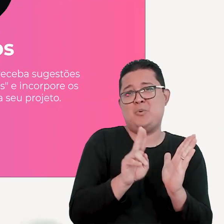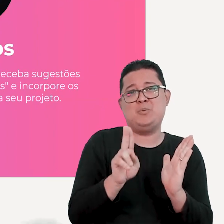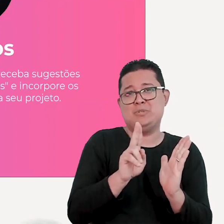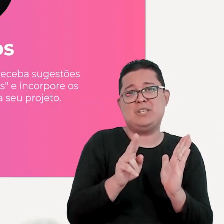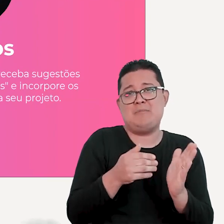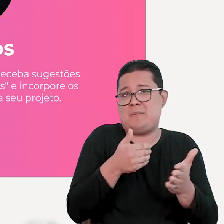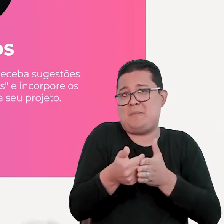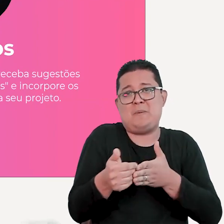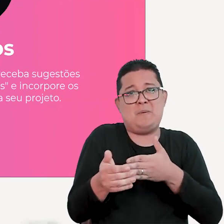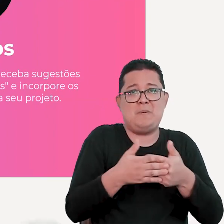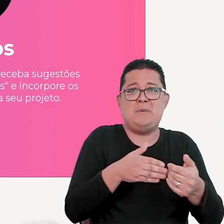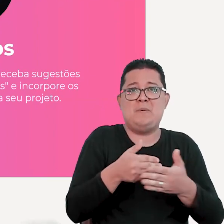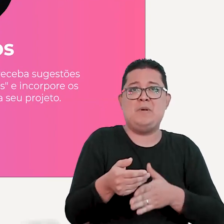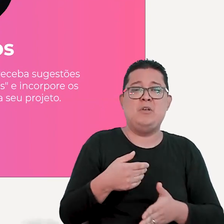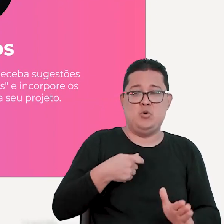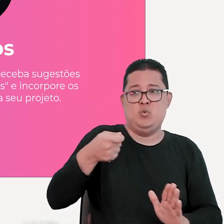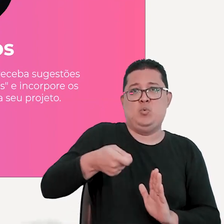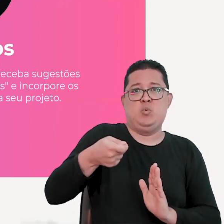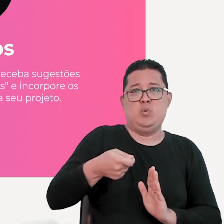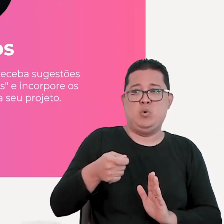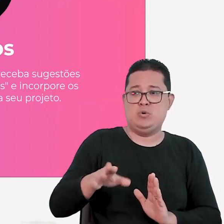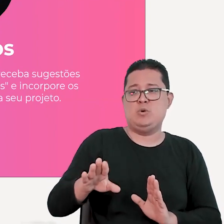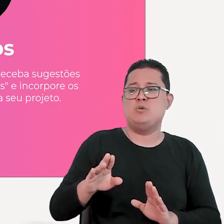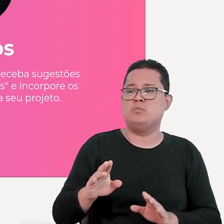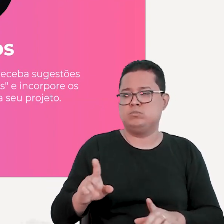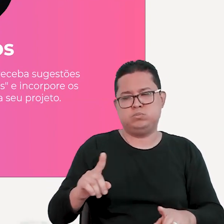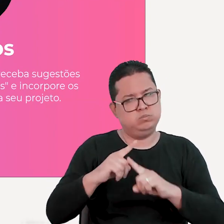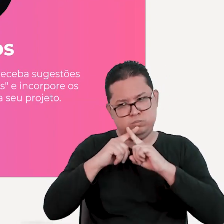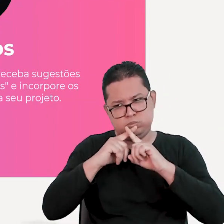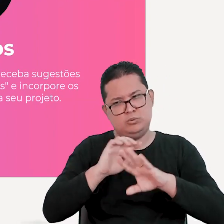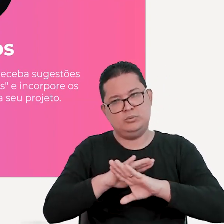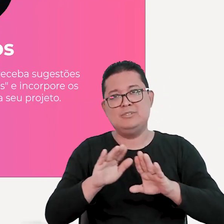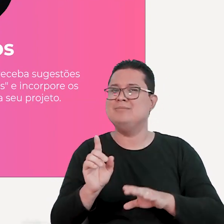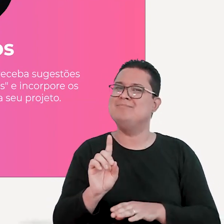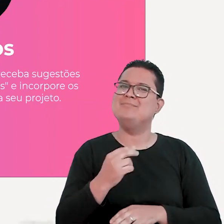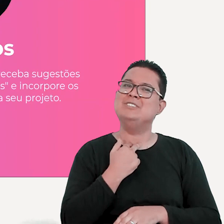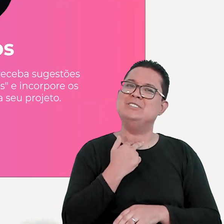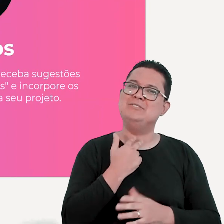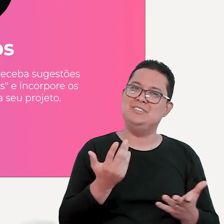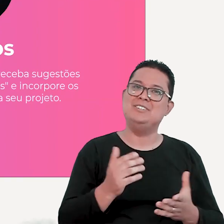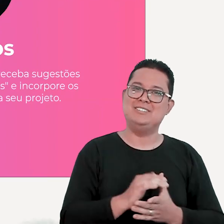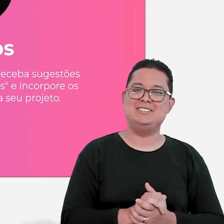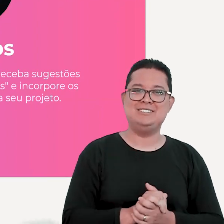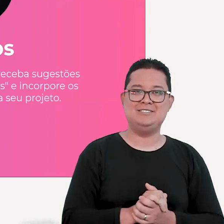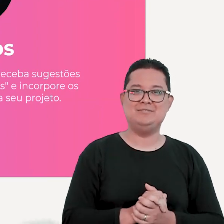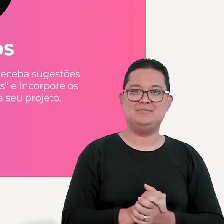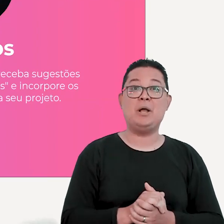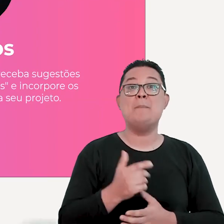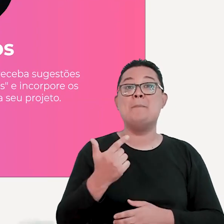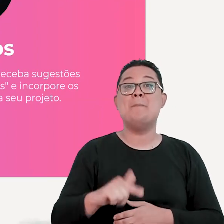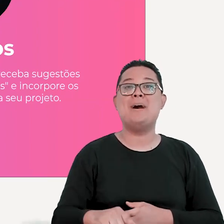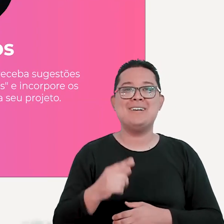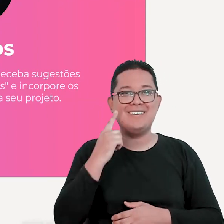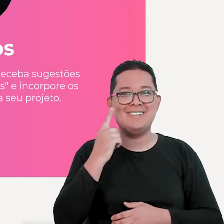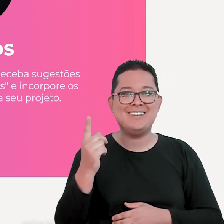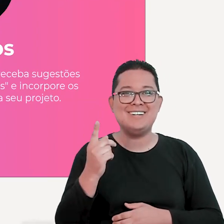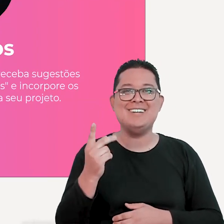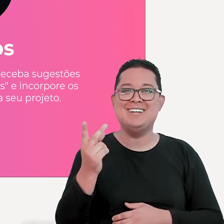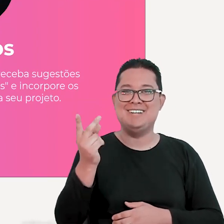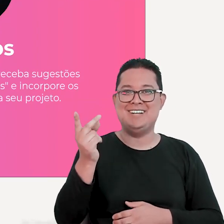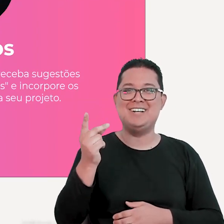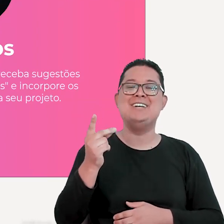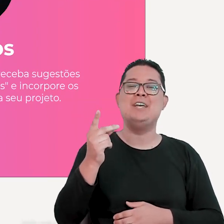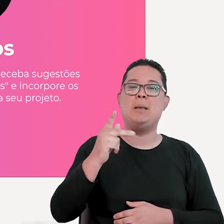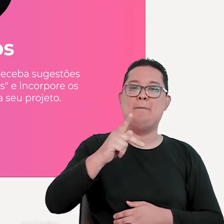coisa que não tem limites para sua criatividade. E o segundo pilar que eu coloquei aqui seria o que a gente chama de pitaco,